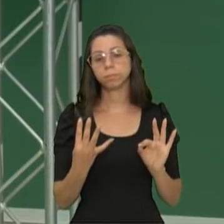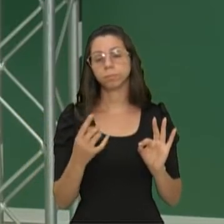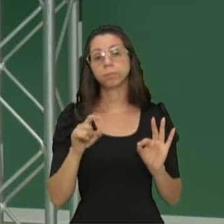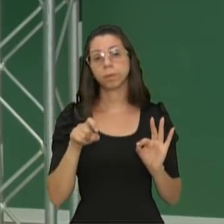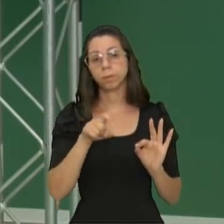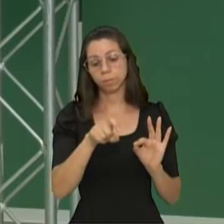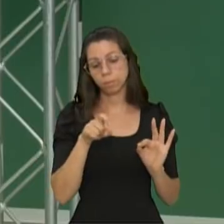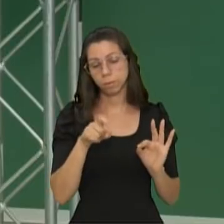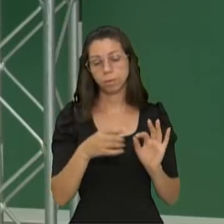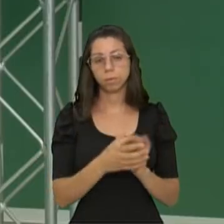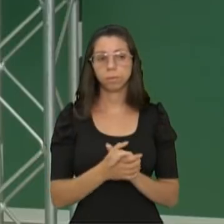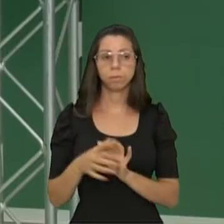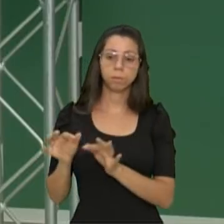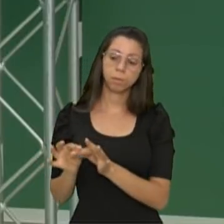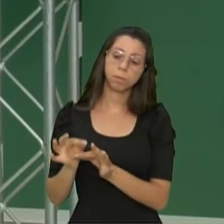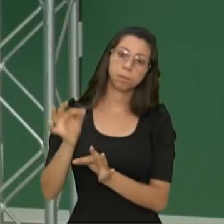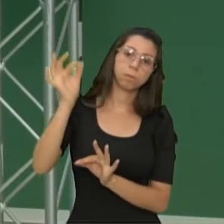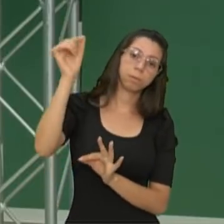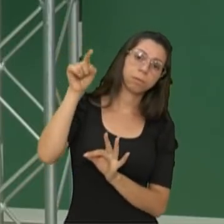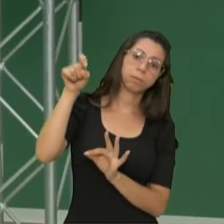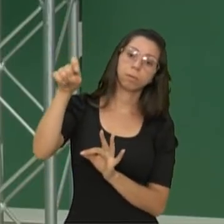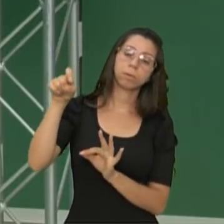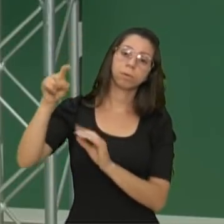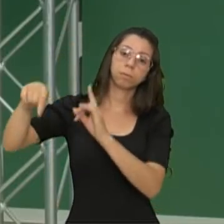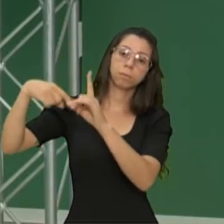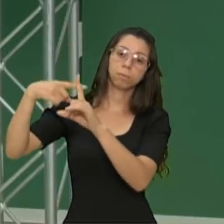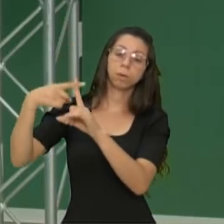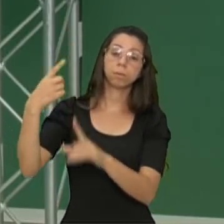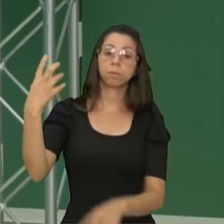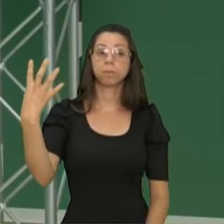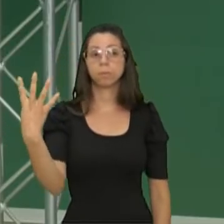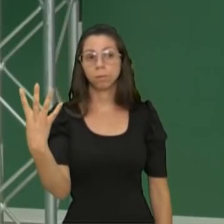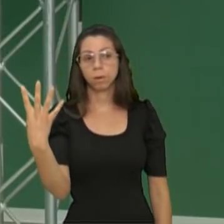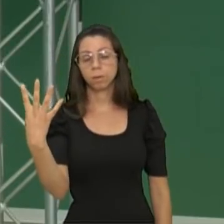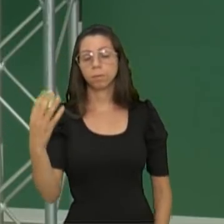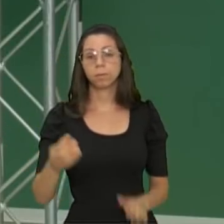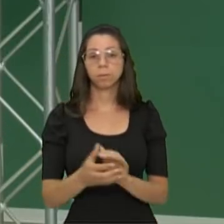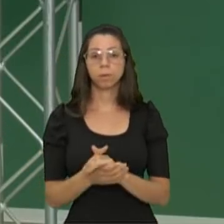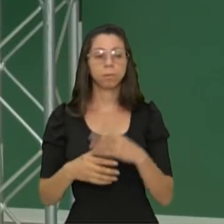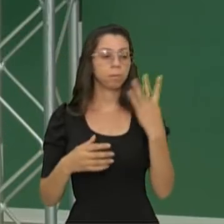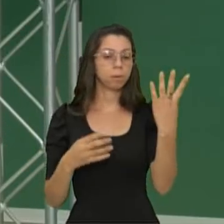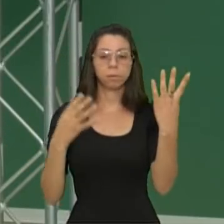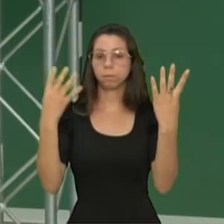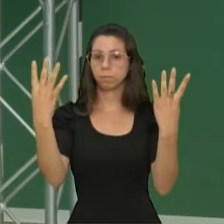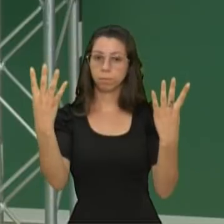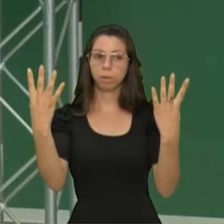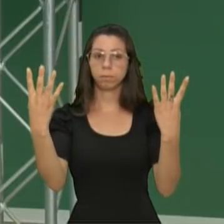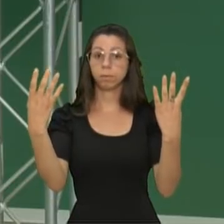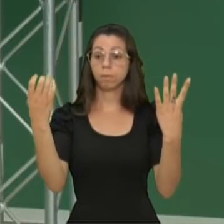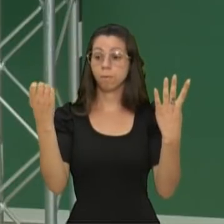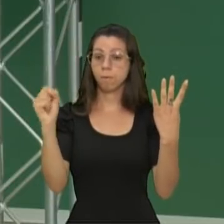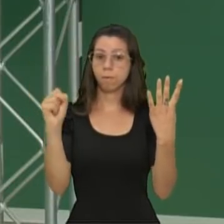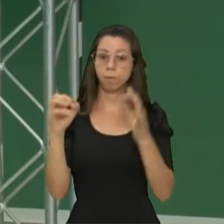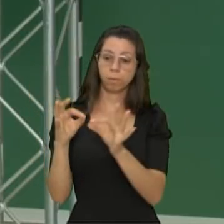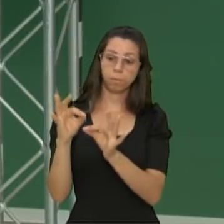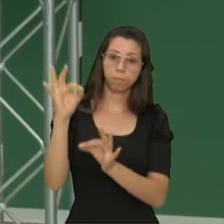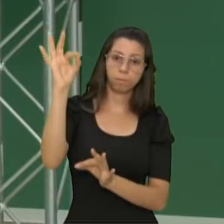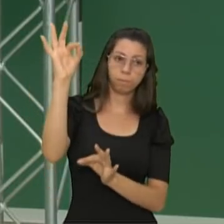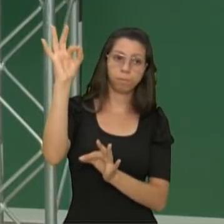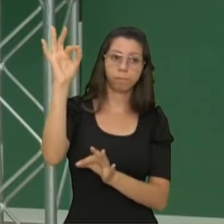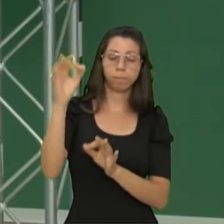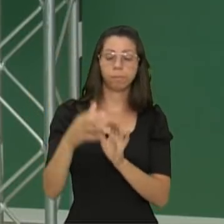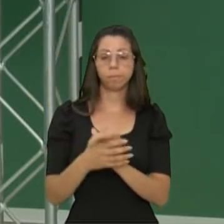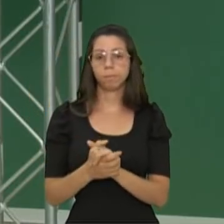x, e o outro lado vale x mais 4. Então, 4 mais 4, o outro lado vale 8. Né?